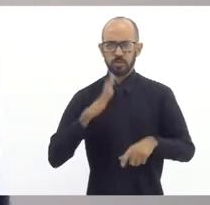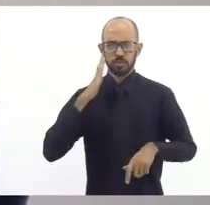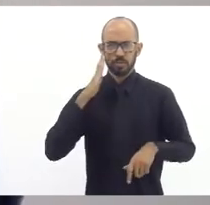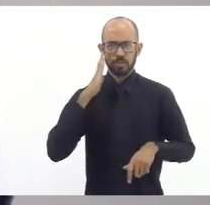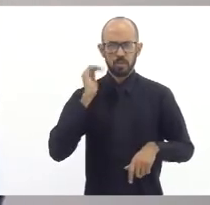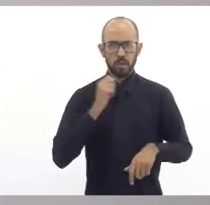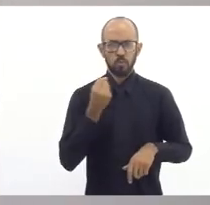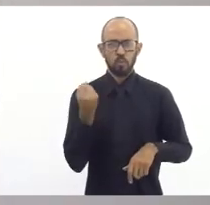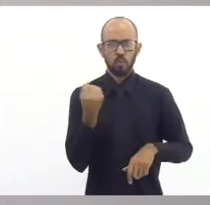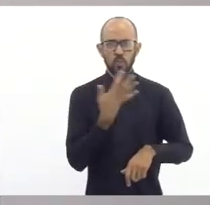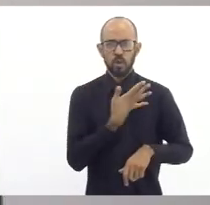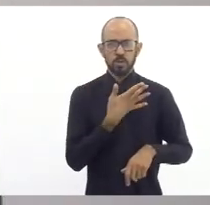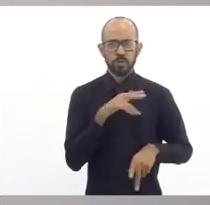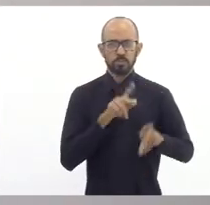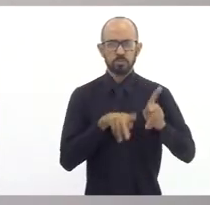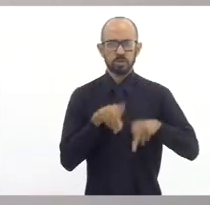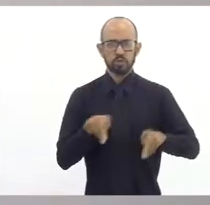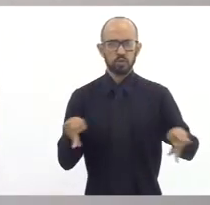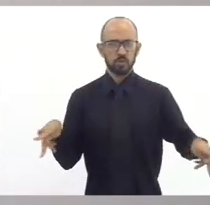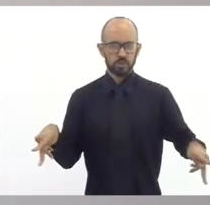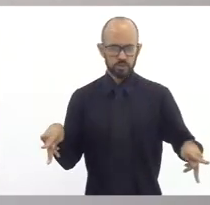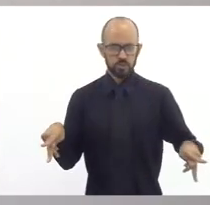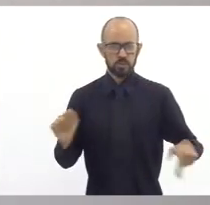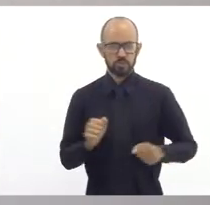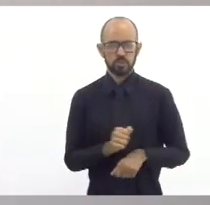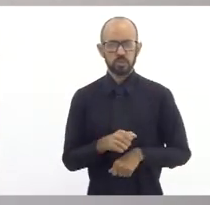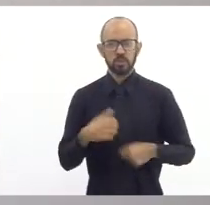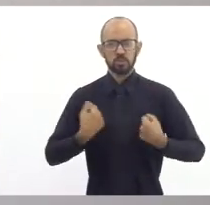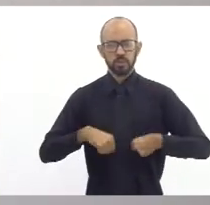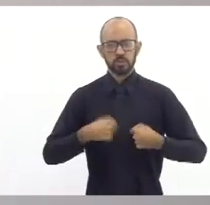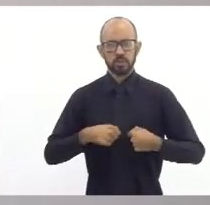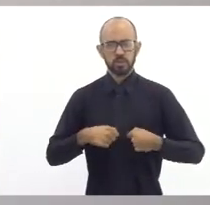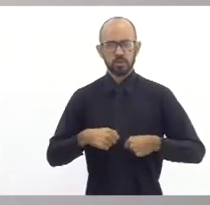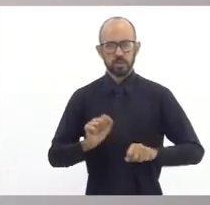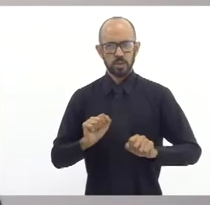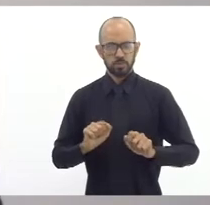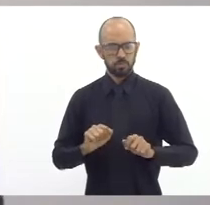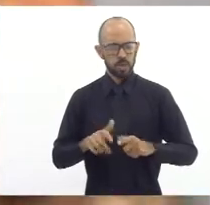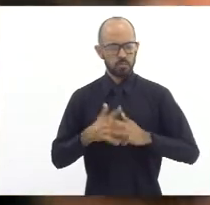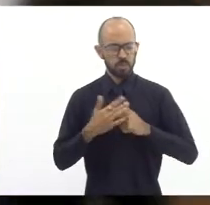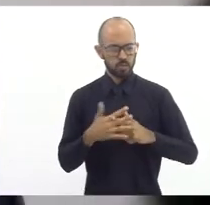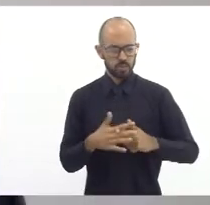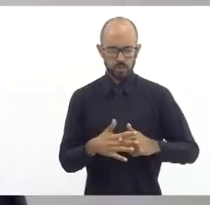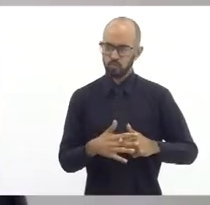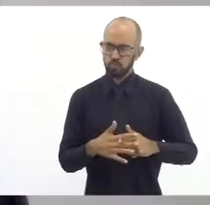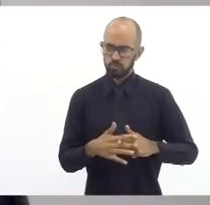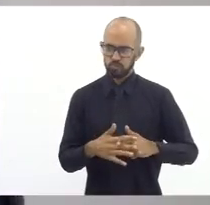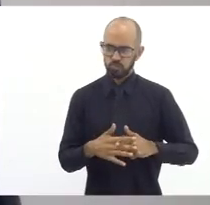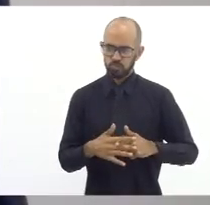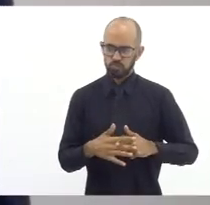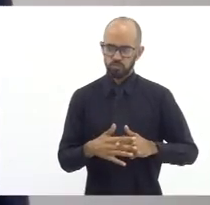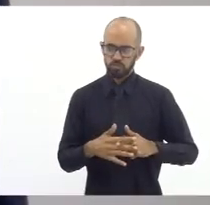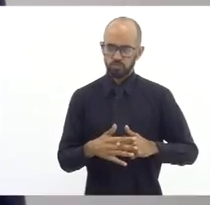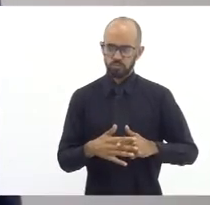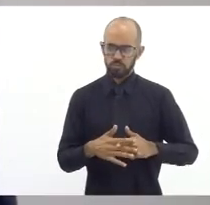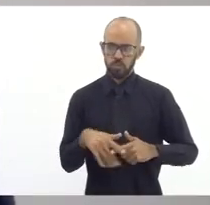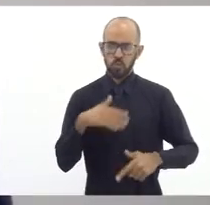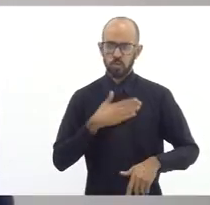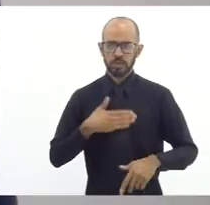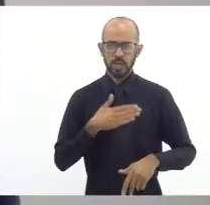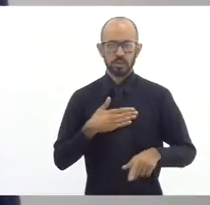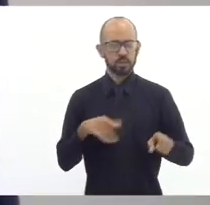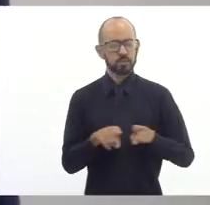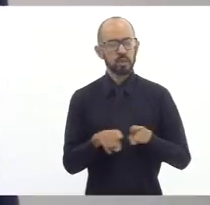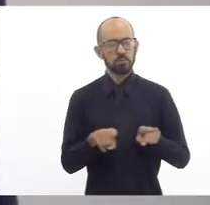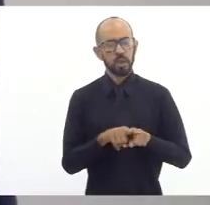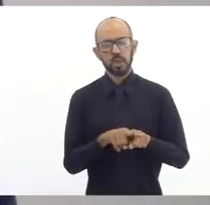quantidade de pessoas que são necessárias para se garantir uma manutenção. Uma das coisas que eu gostaria era